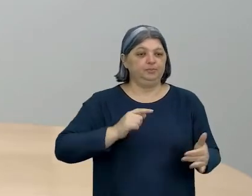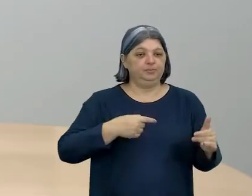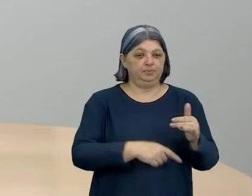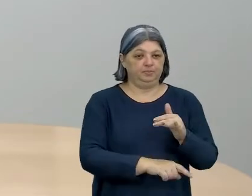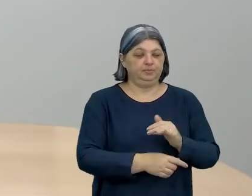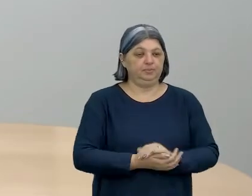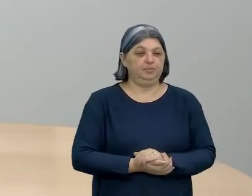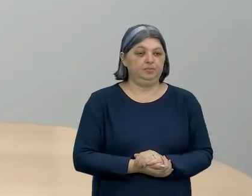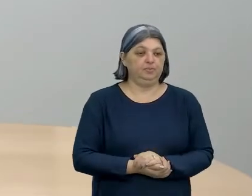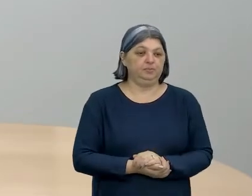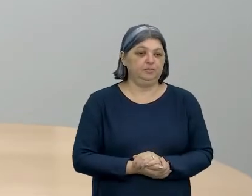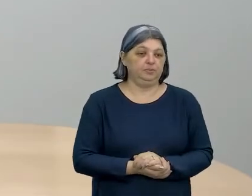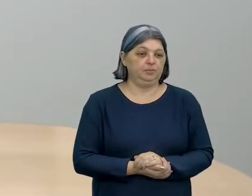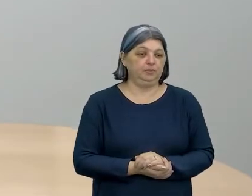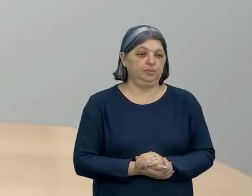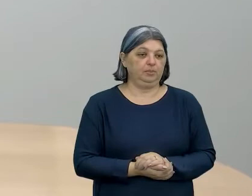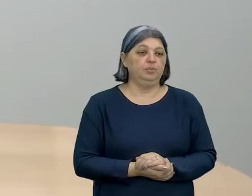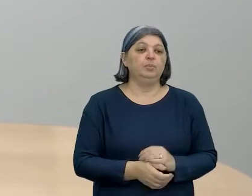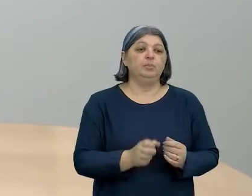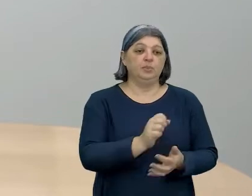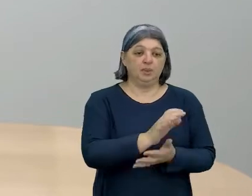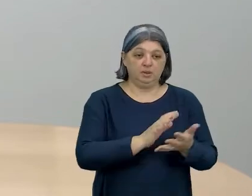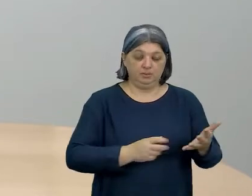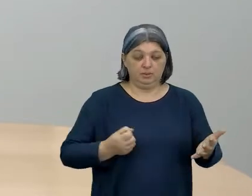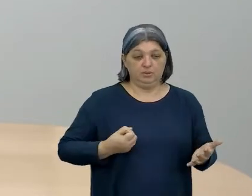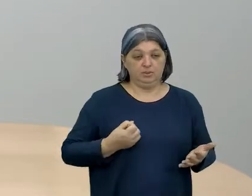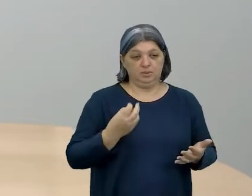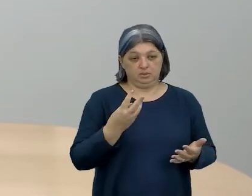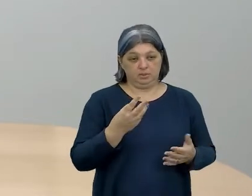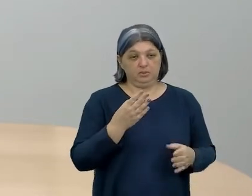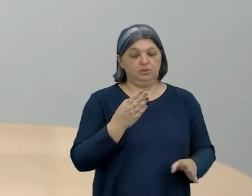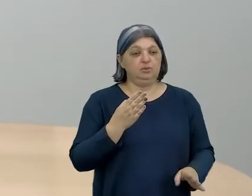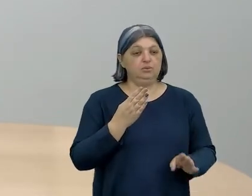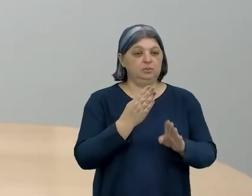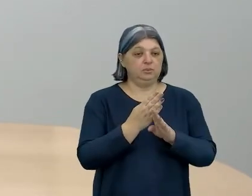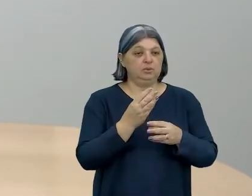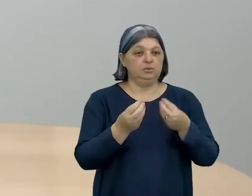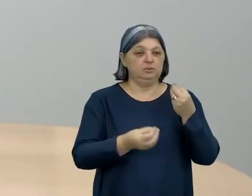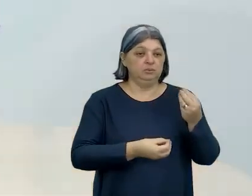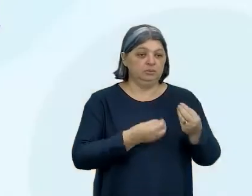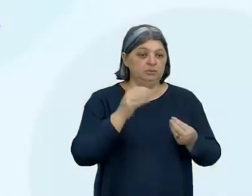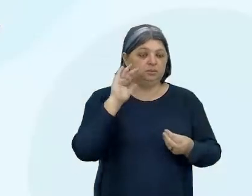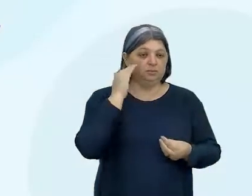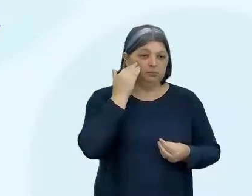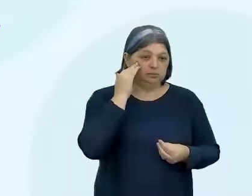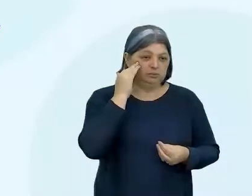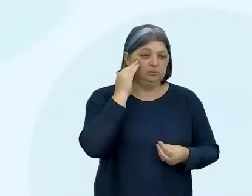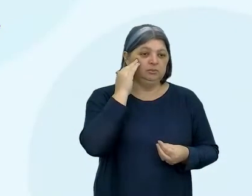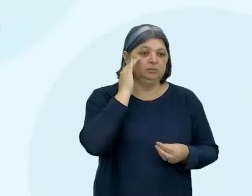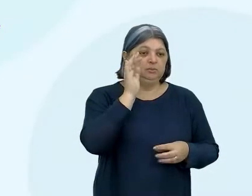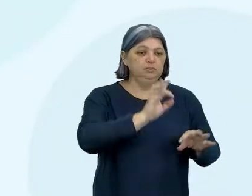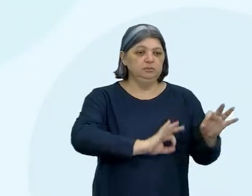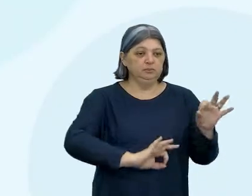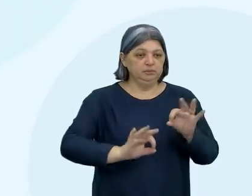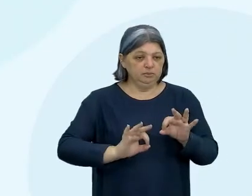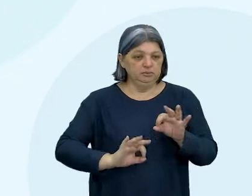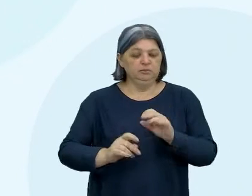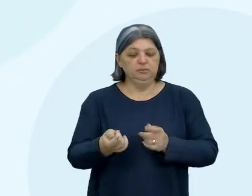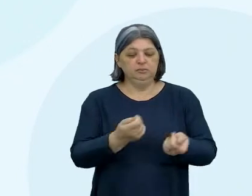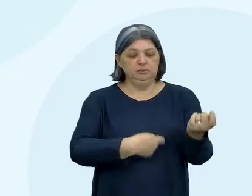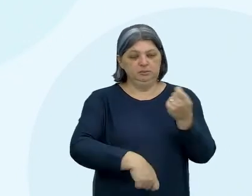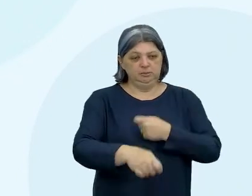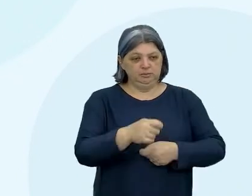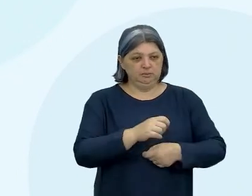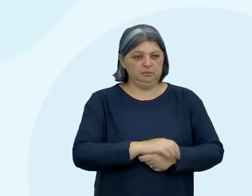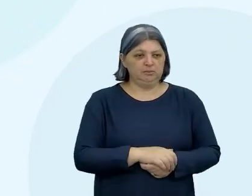aprofundamento. Então, na atividade 3, a gente descobriu aí como que a gente compreendeu, né, como que a gente lida com as finanças.